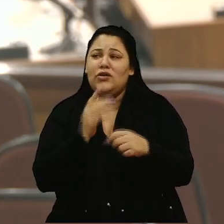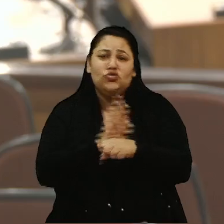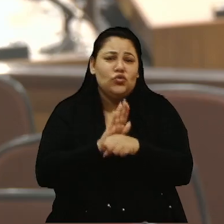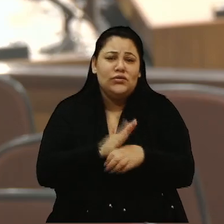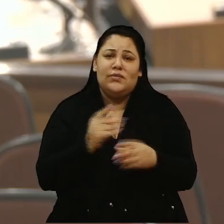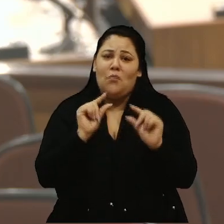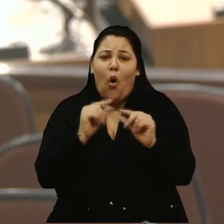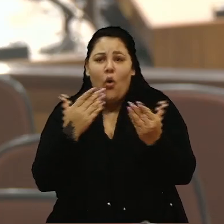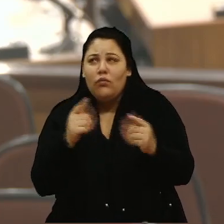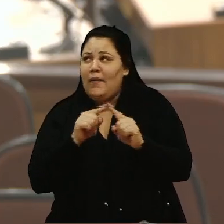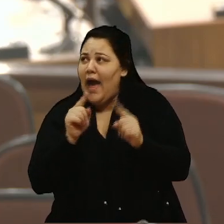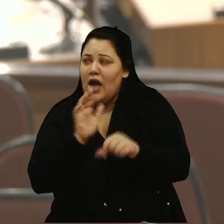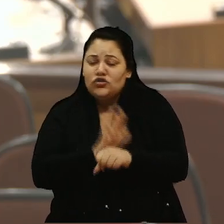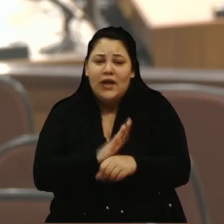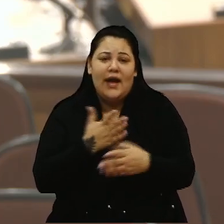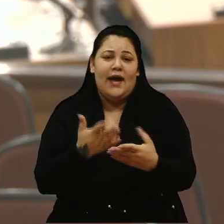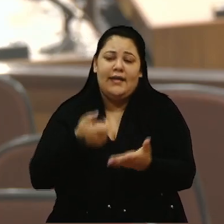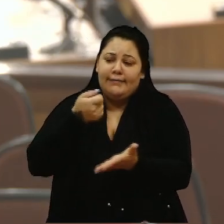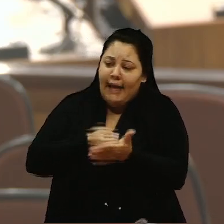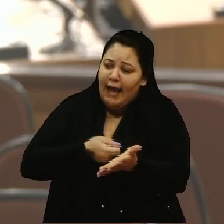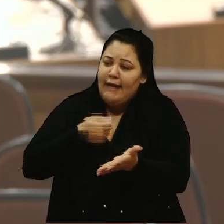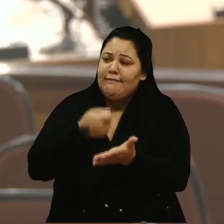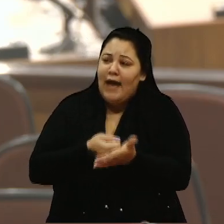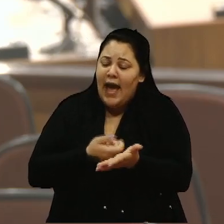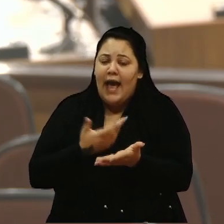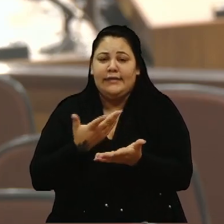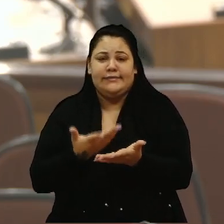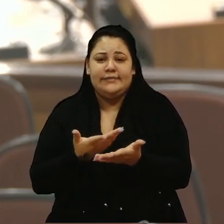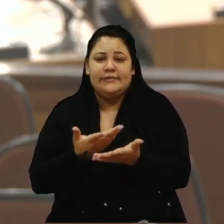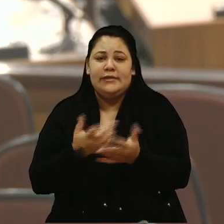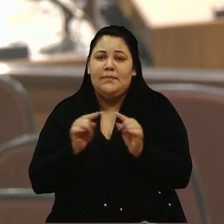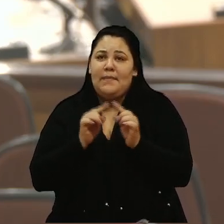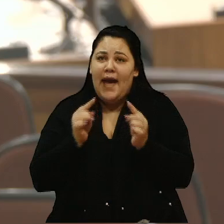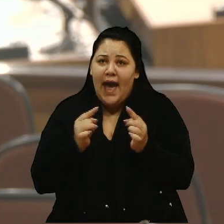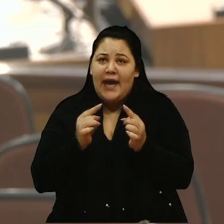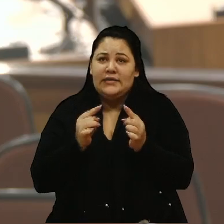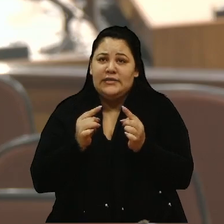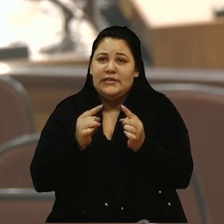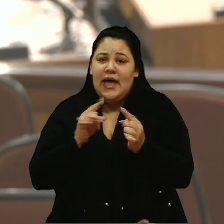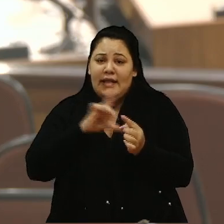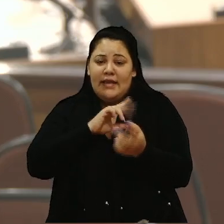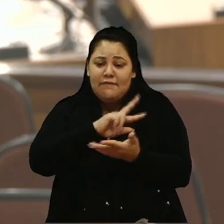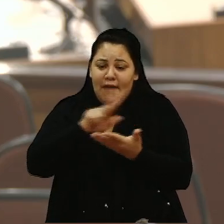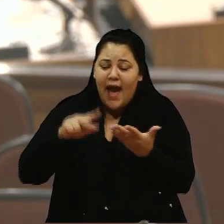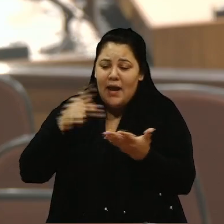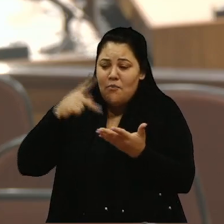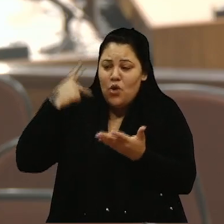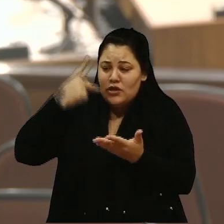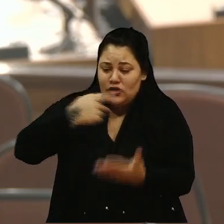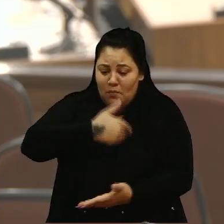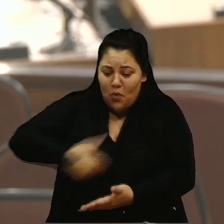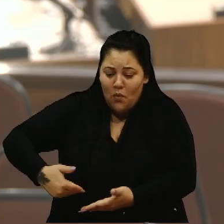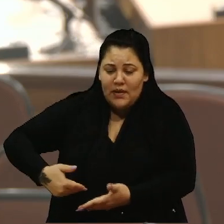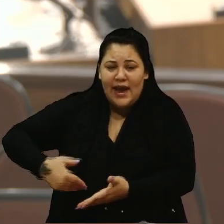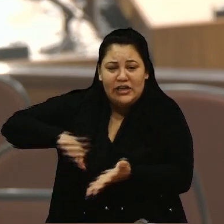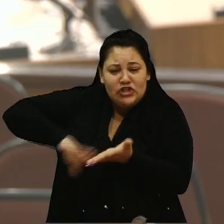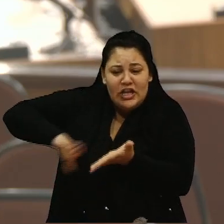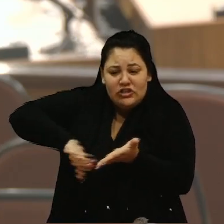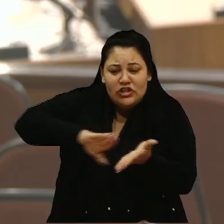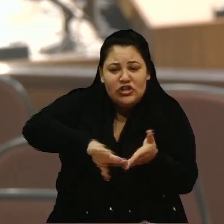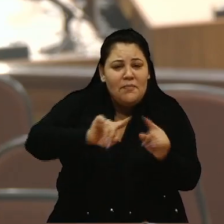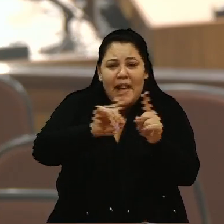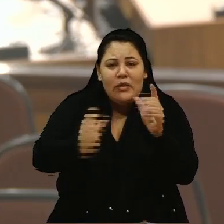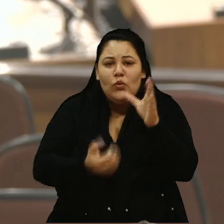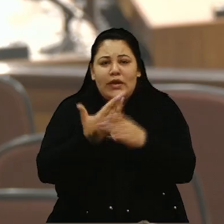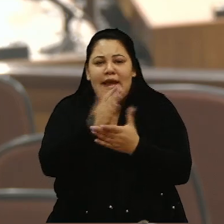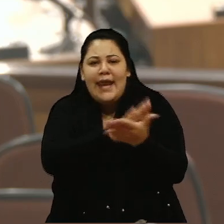Aí desmantela várias políticas públicas para a população em situação de rua e não cria novas. E as pessoas aí,